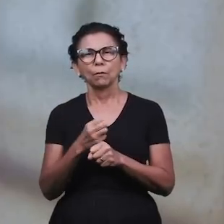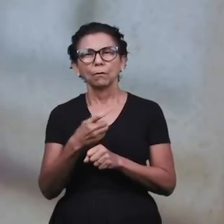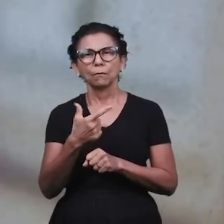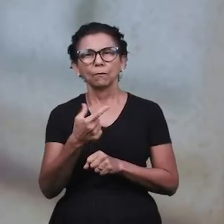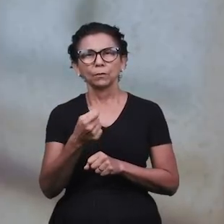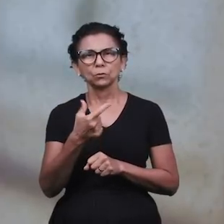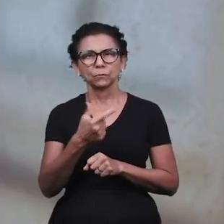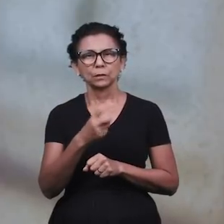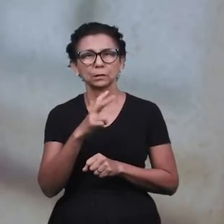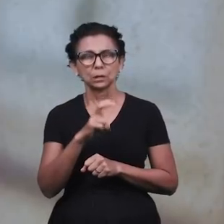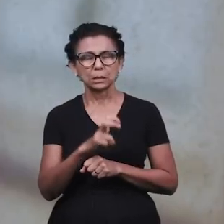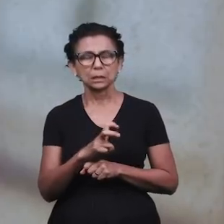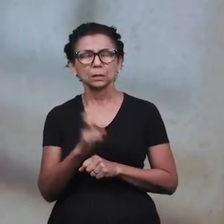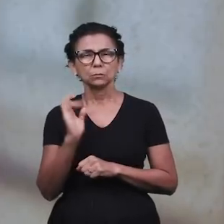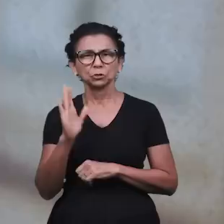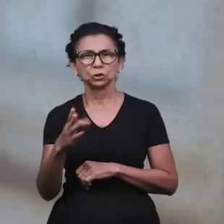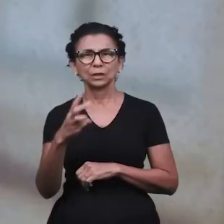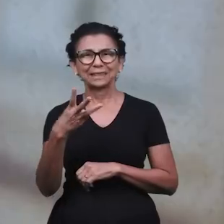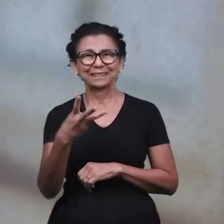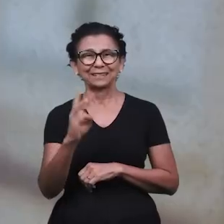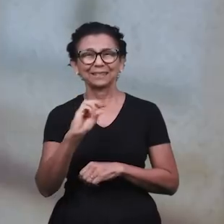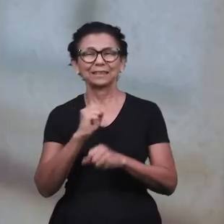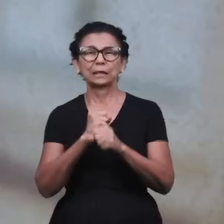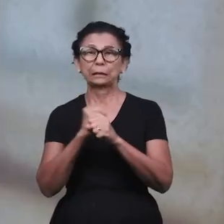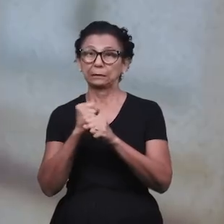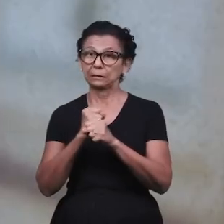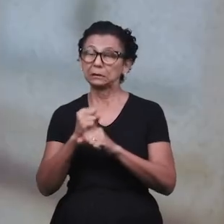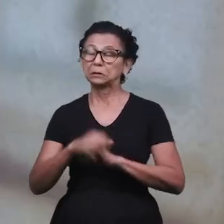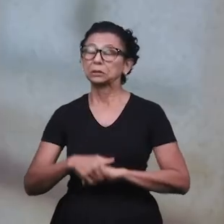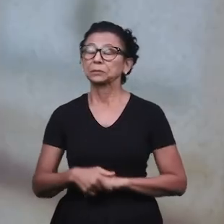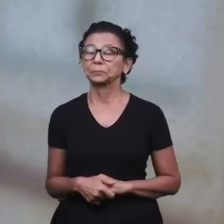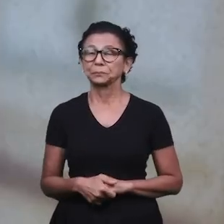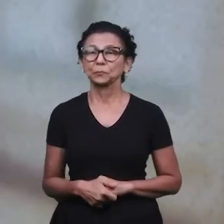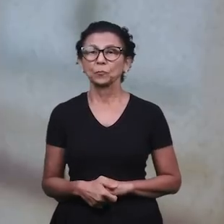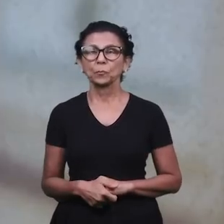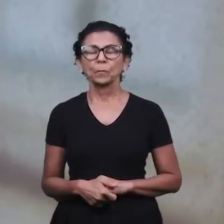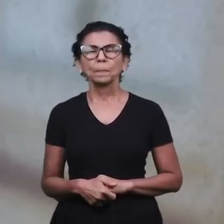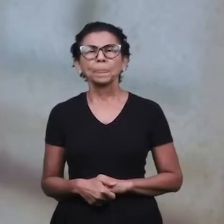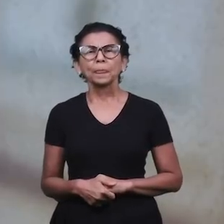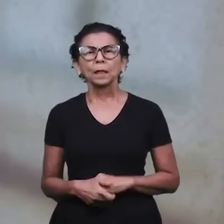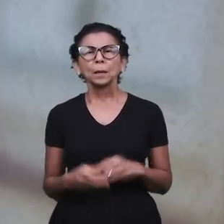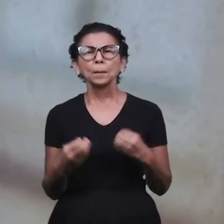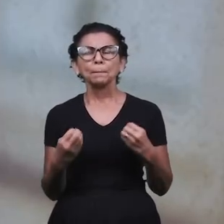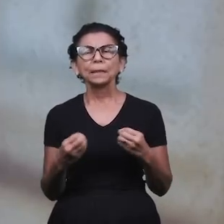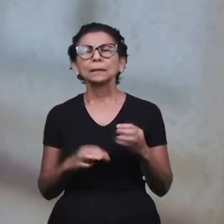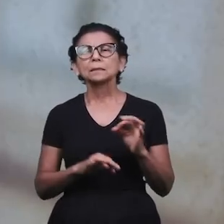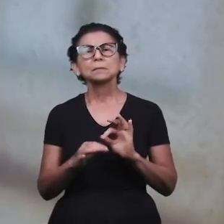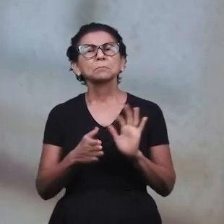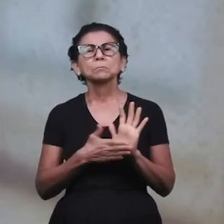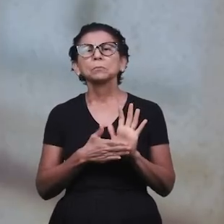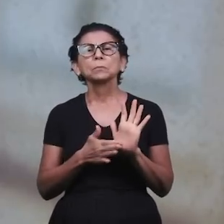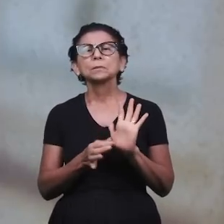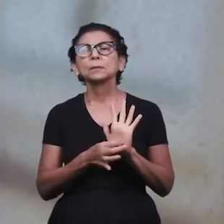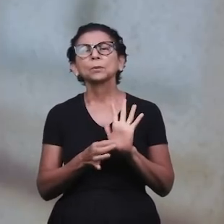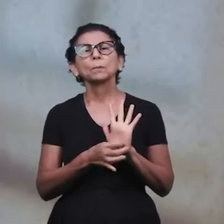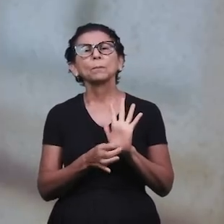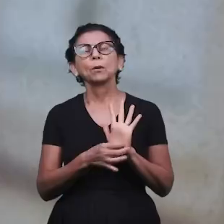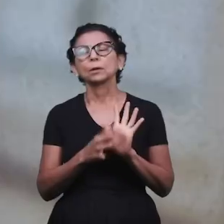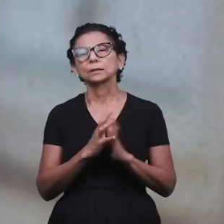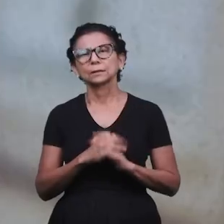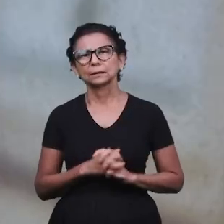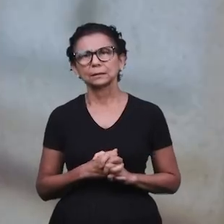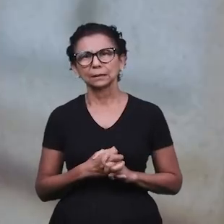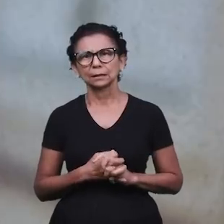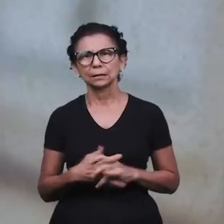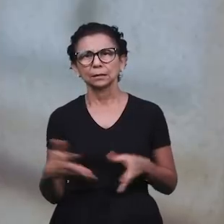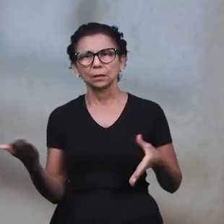30 anos já do Juizado Especial Cível. A ideia do juizado é que seja um processo